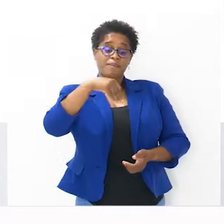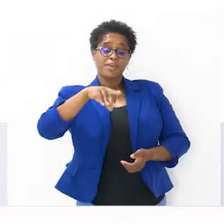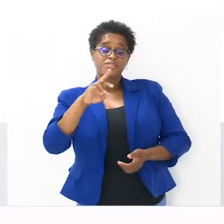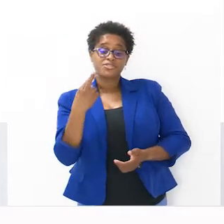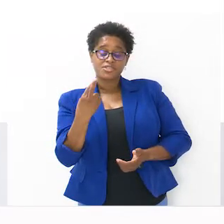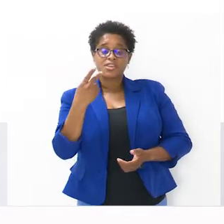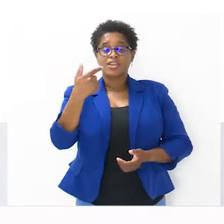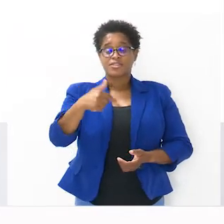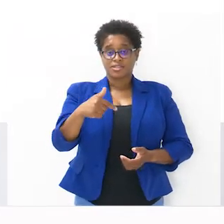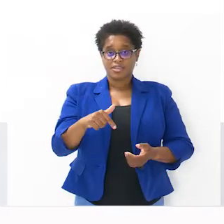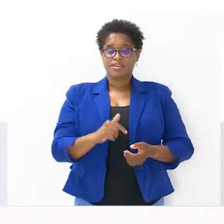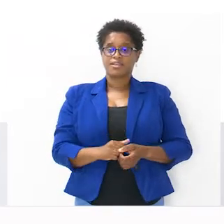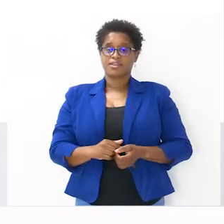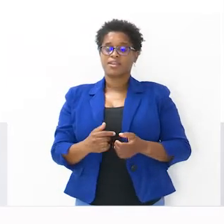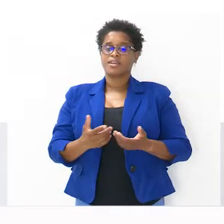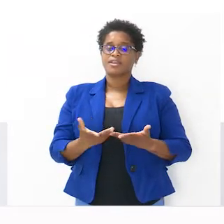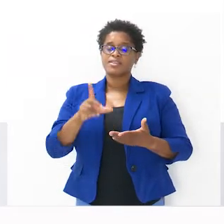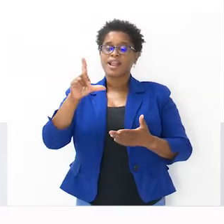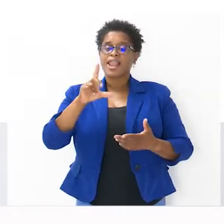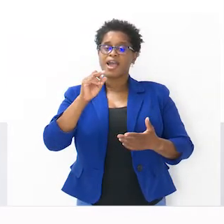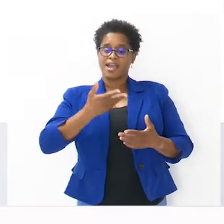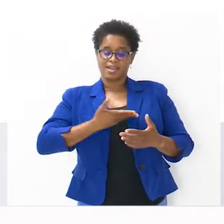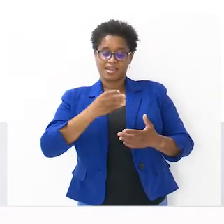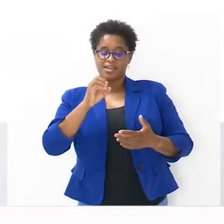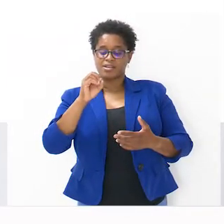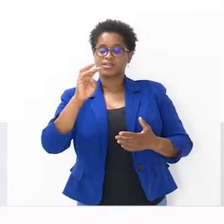TPX tem de lados